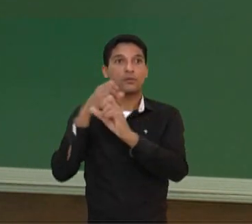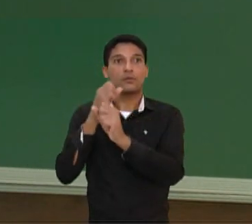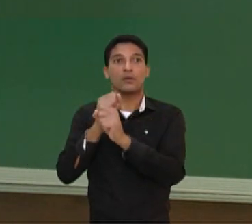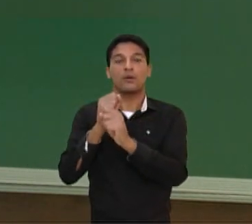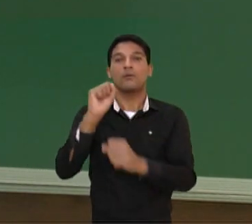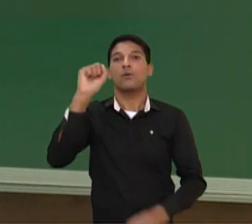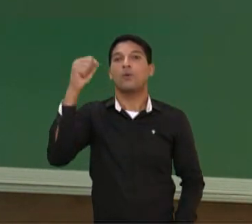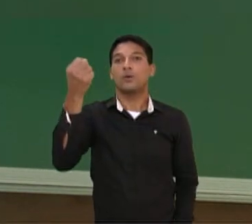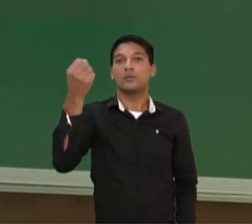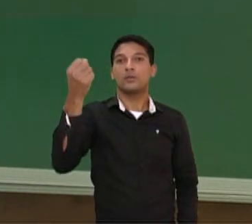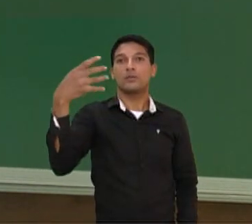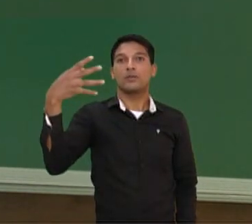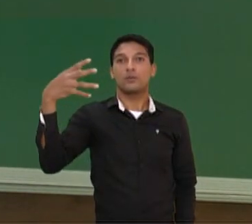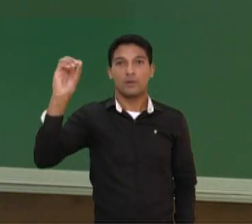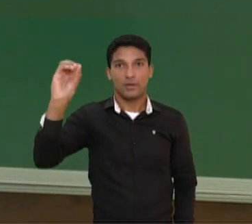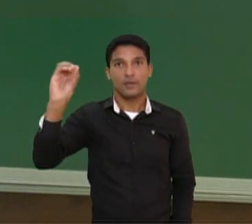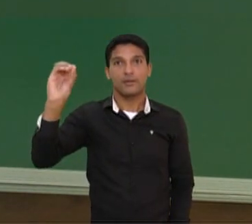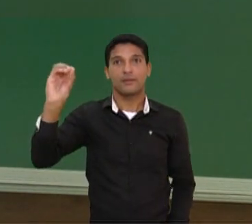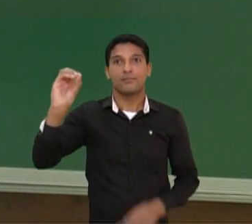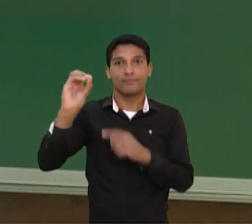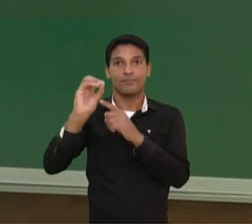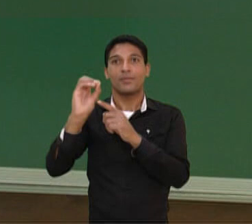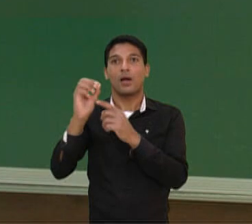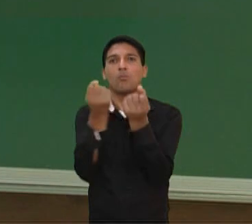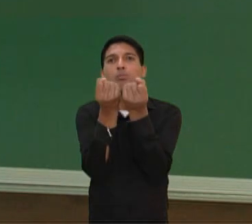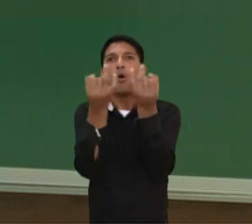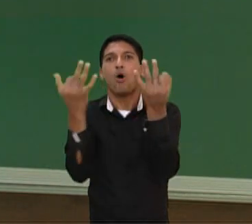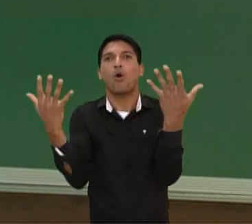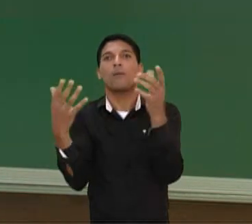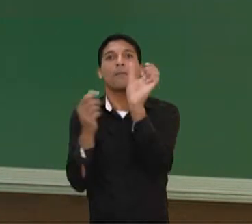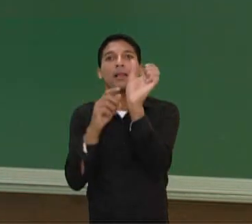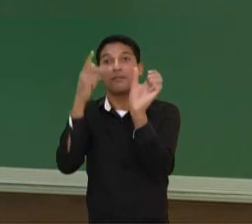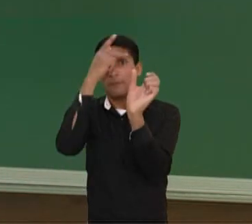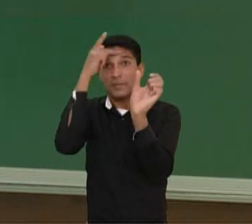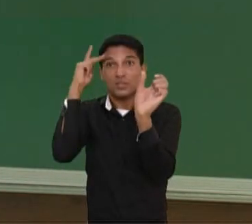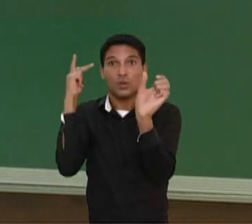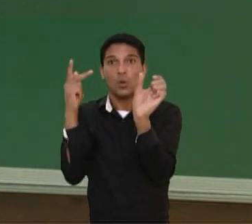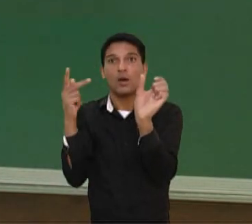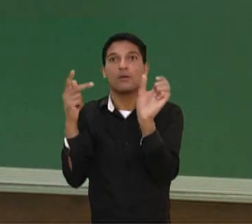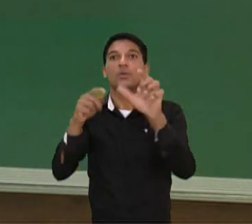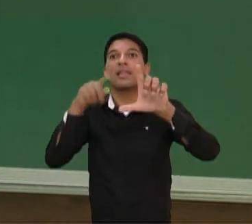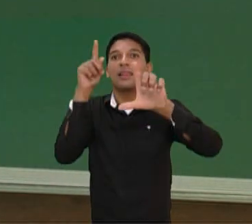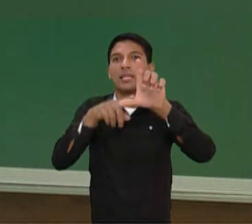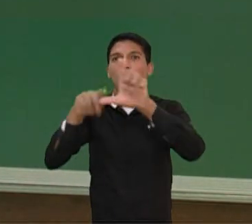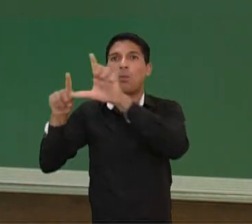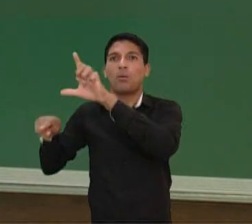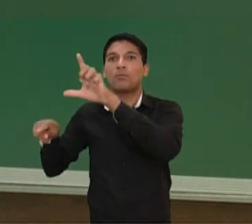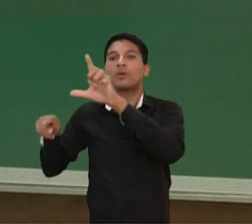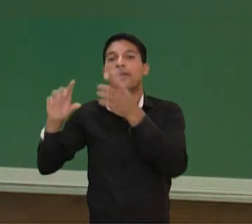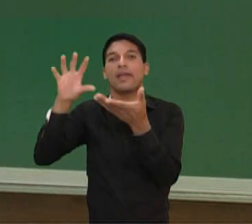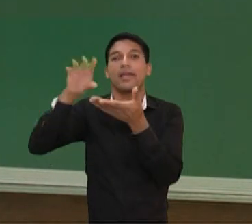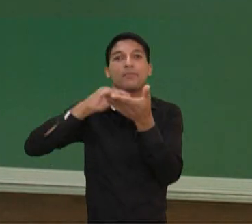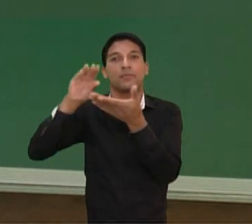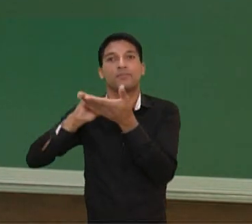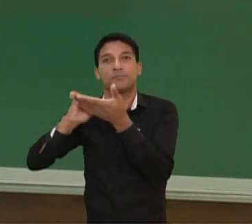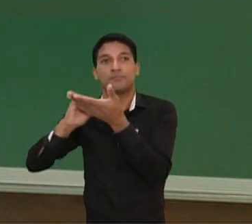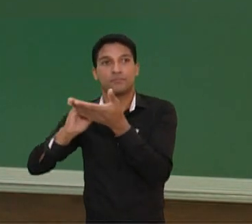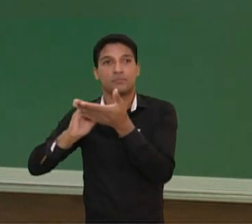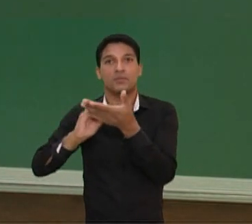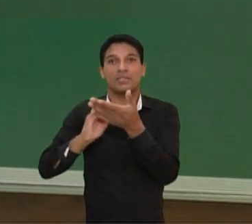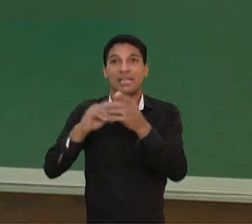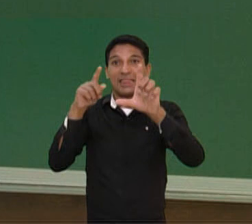840 anagramas da palavra pessoas, ok? Por quê? Porque as letras são repetidas, eu tenho que desconsiderar